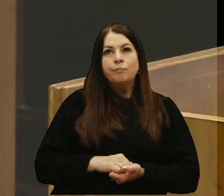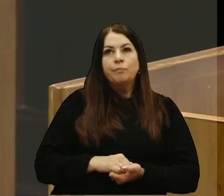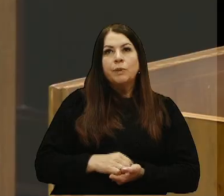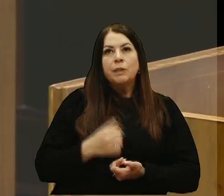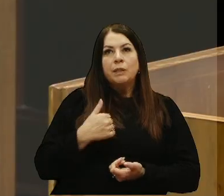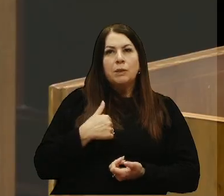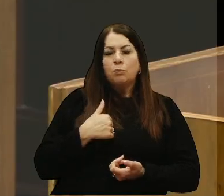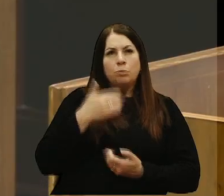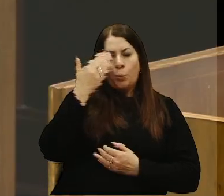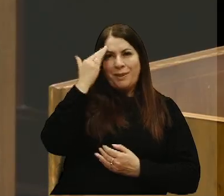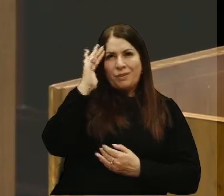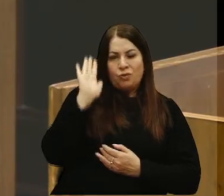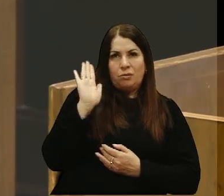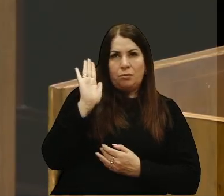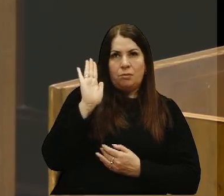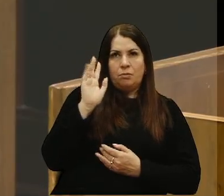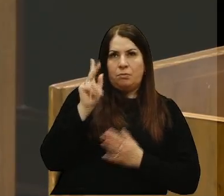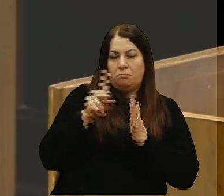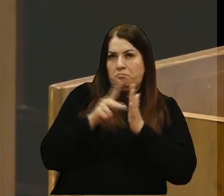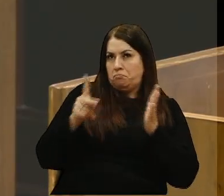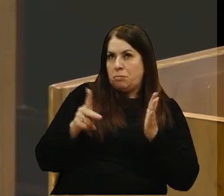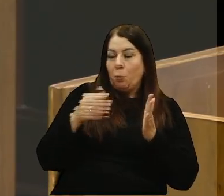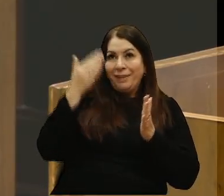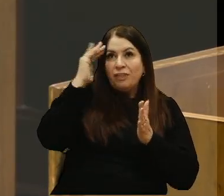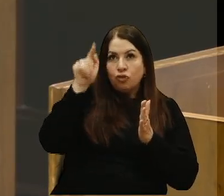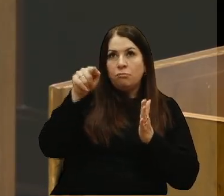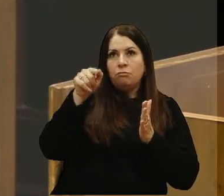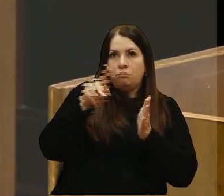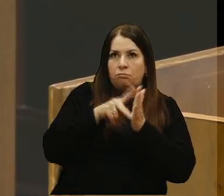Eu entendi a matéria que o Jornal Pioneiro fez. Eu entendi.